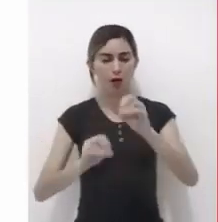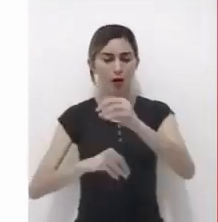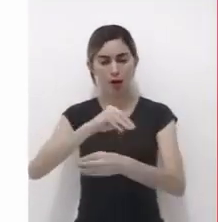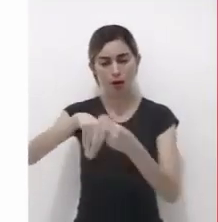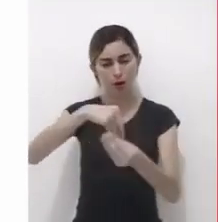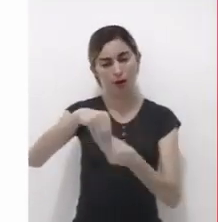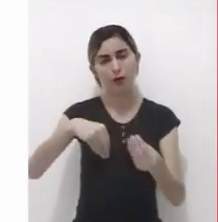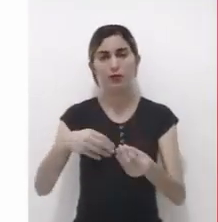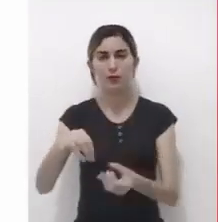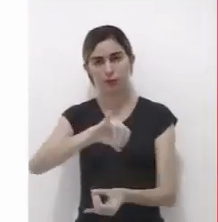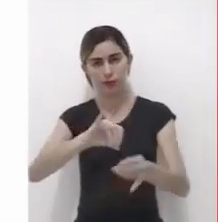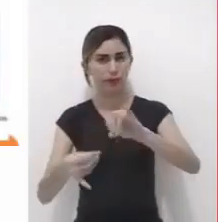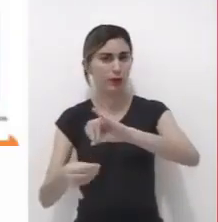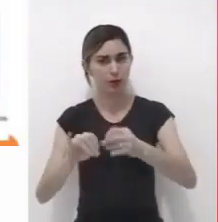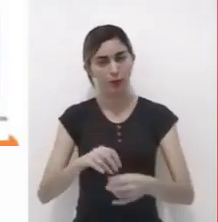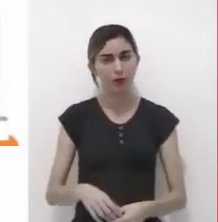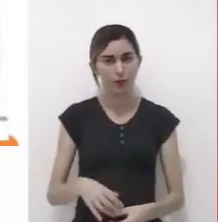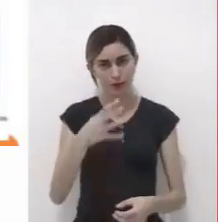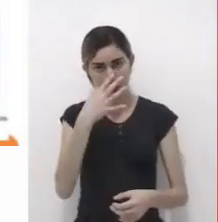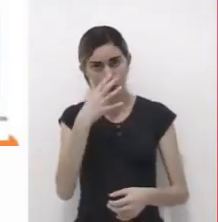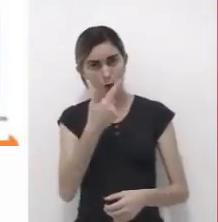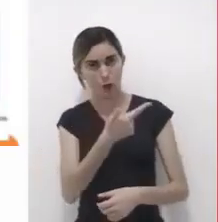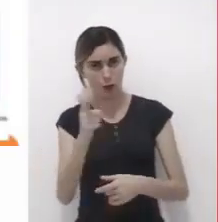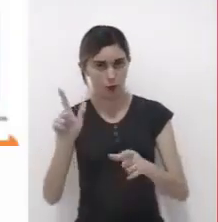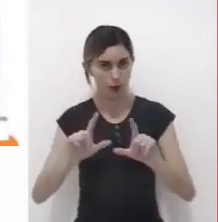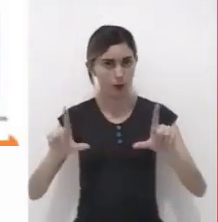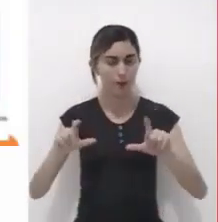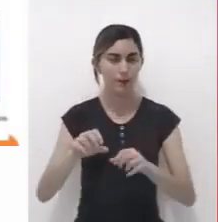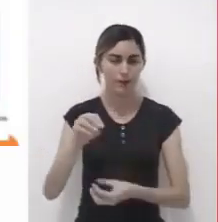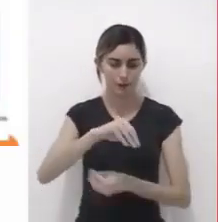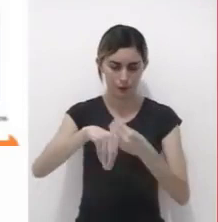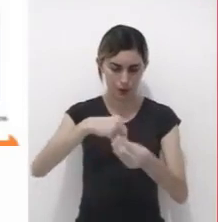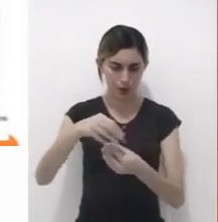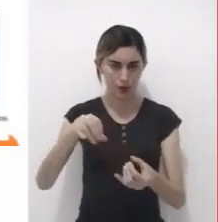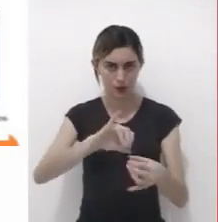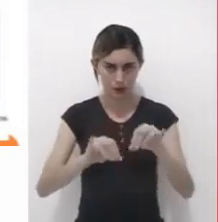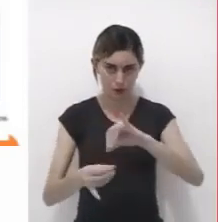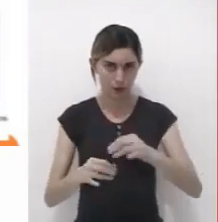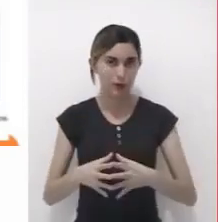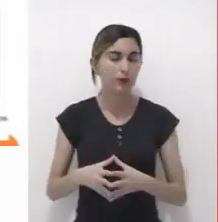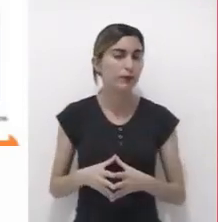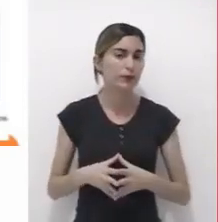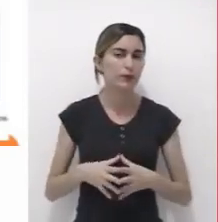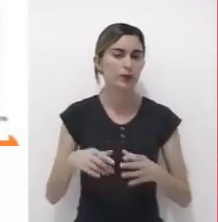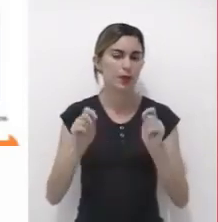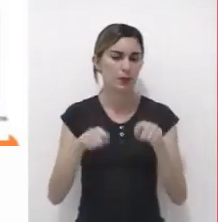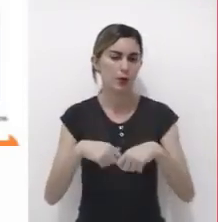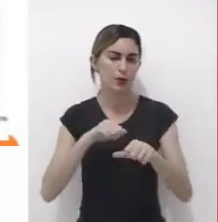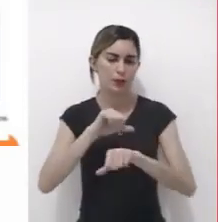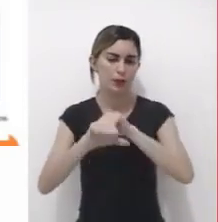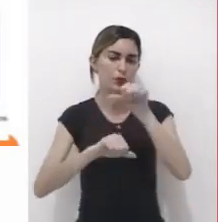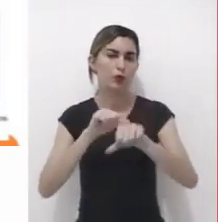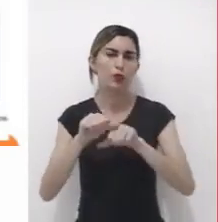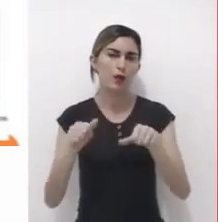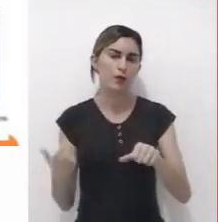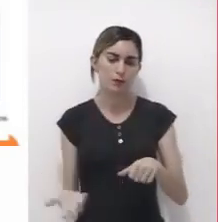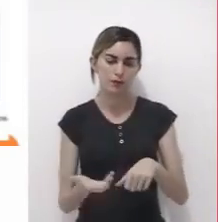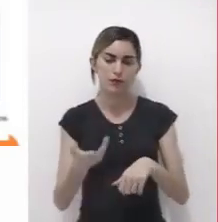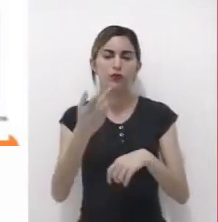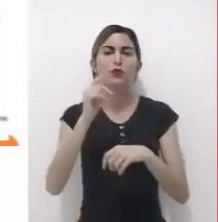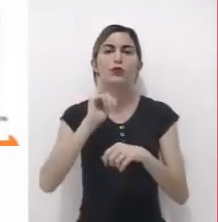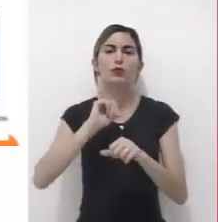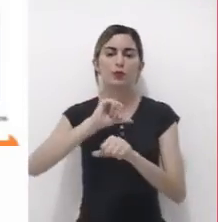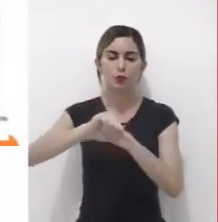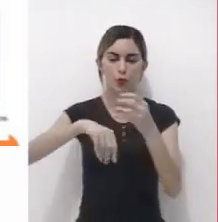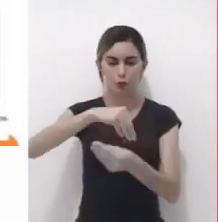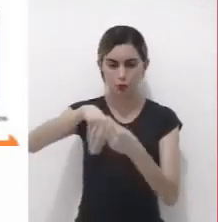de reações químicas. Bora observar outra imagem de reações químicas, onde a gente pode alterar a